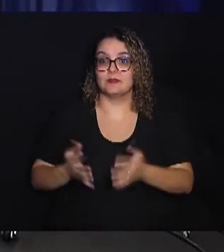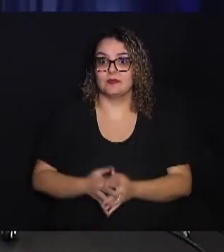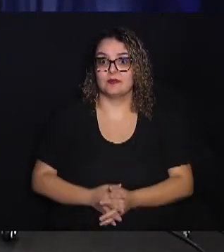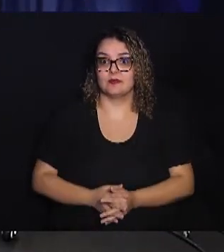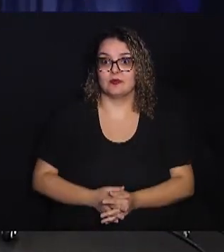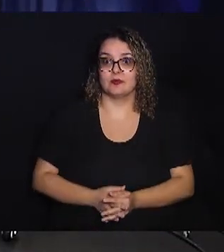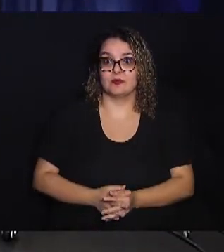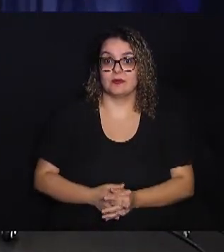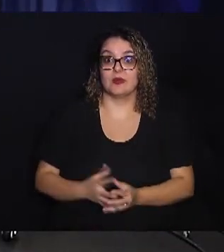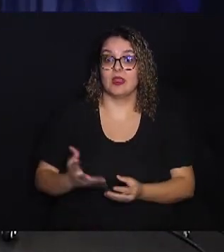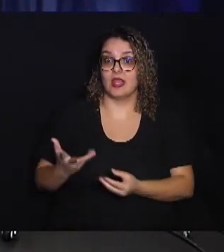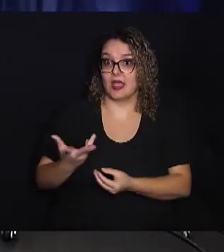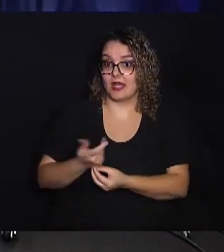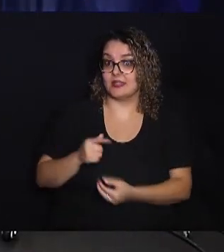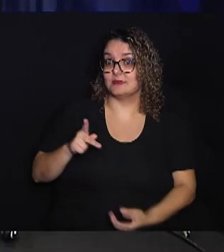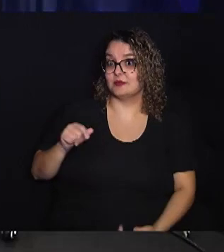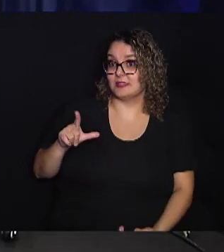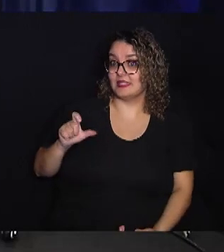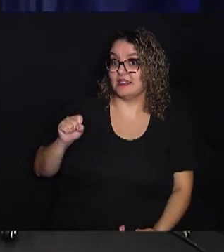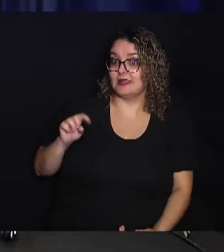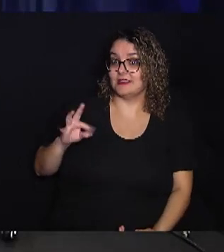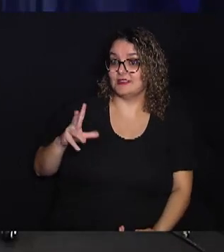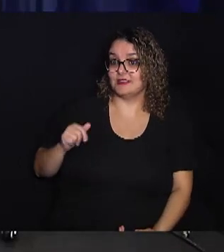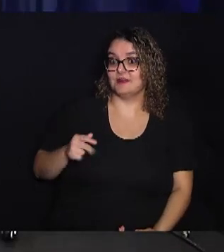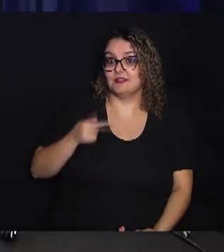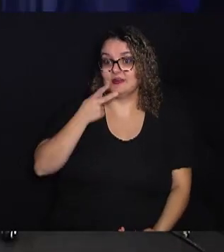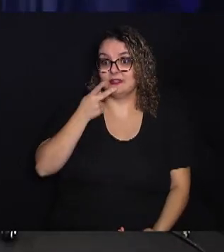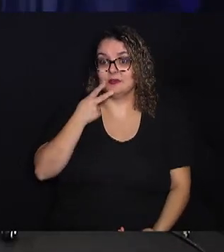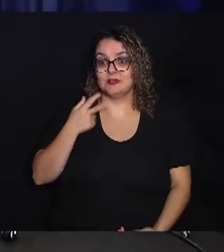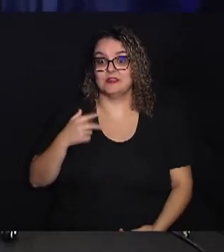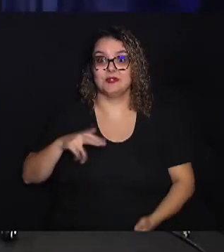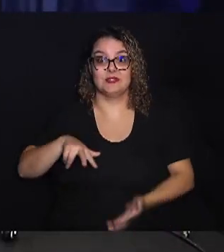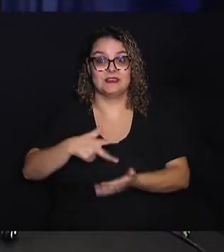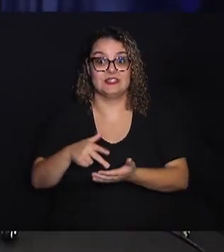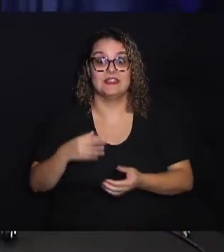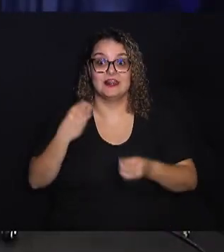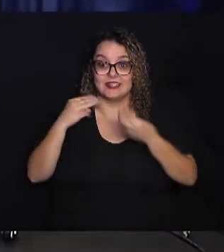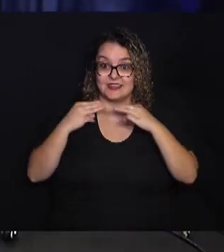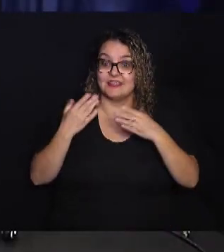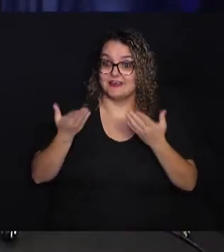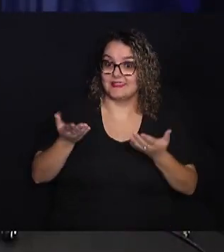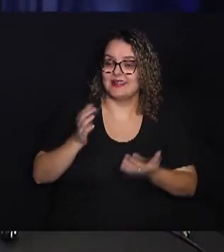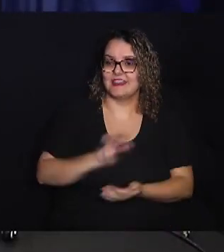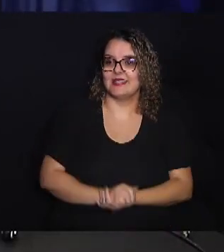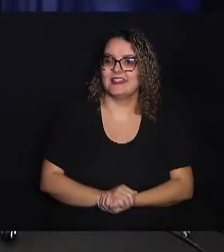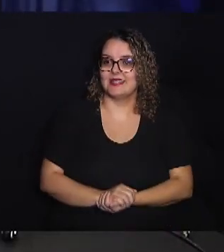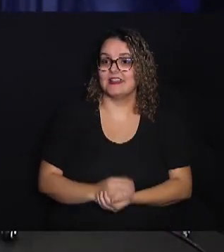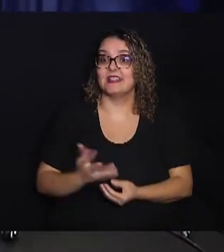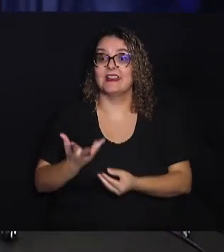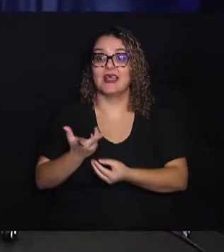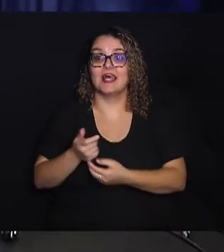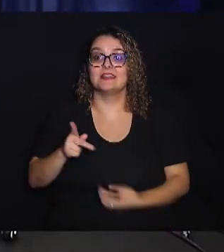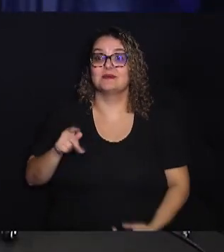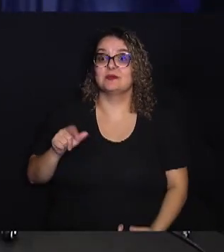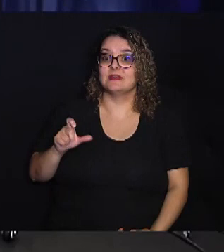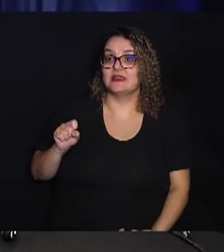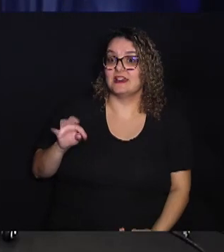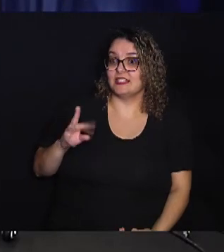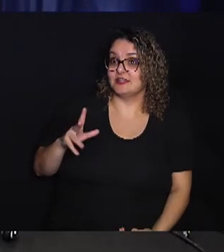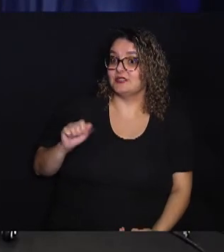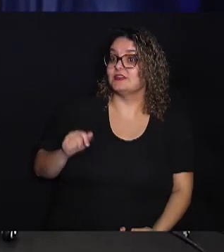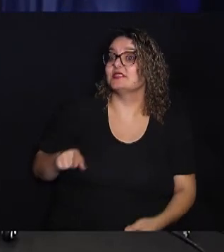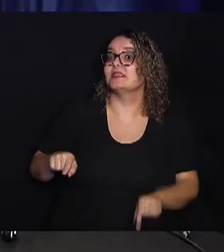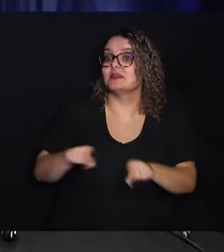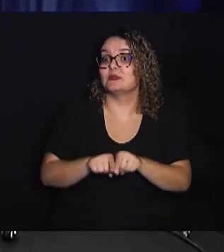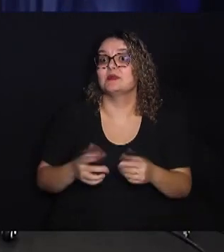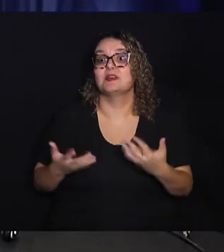artes plásticas. A gente já falou um pouquinho de dança, já falou um pouquinho da música, né? E artes plásticas também pode ser inclusiva, e a gente